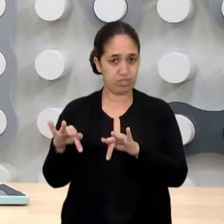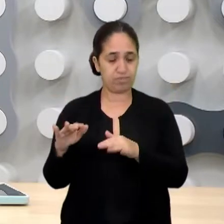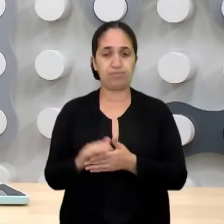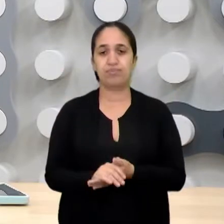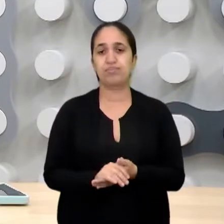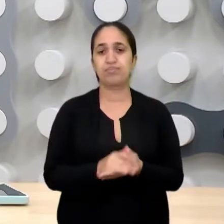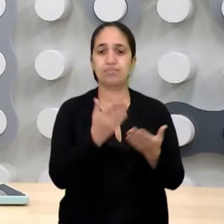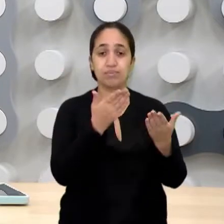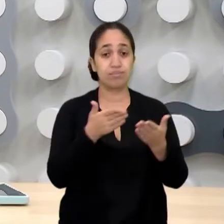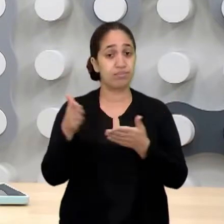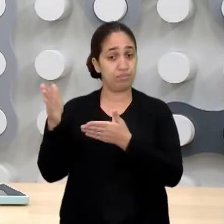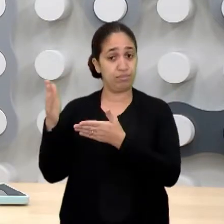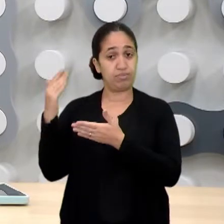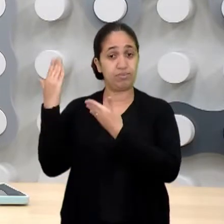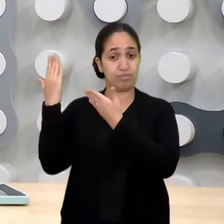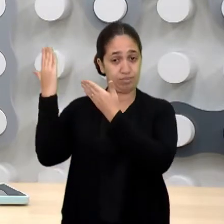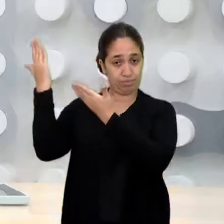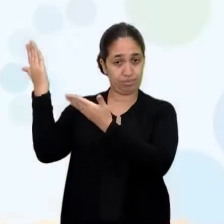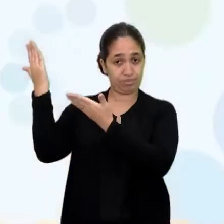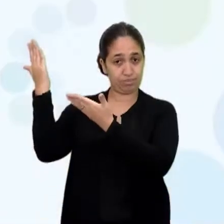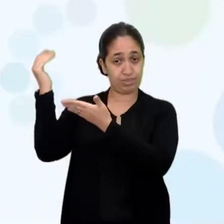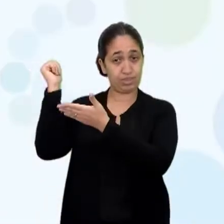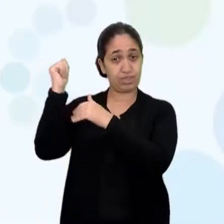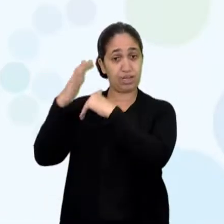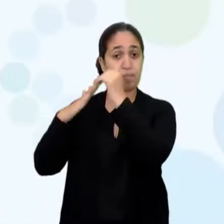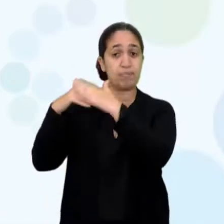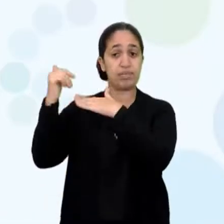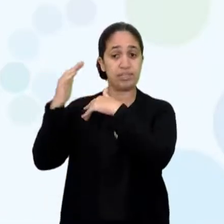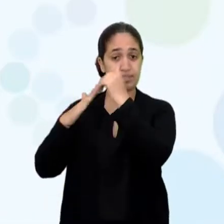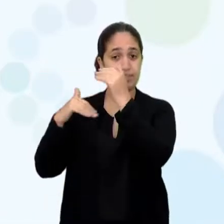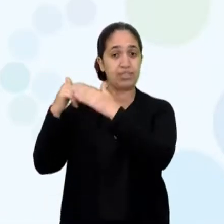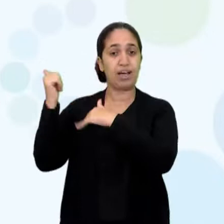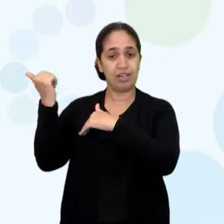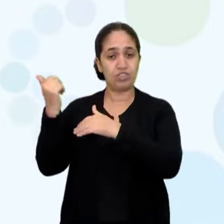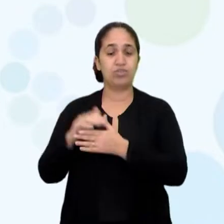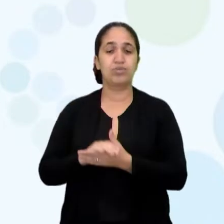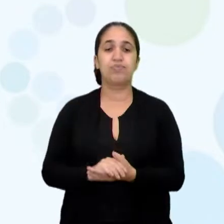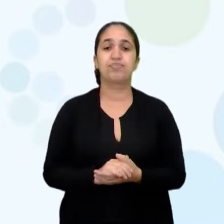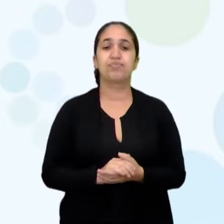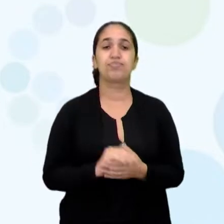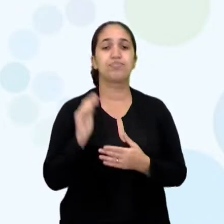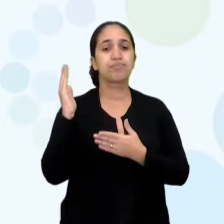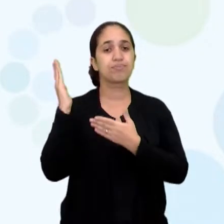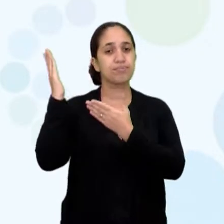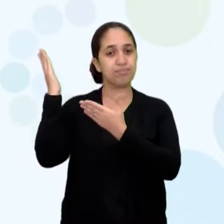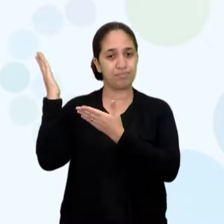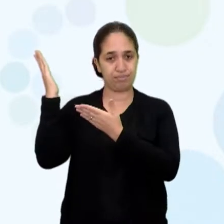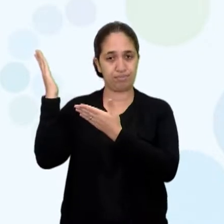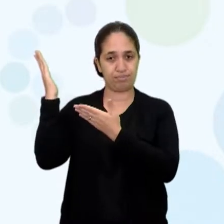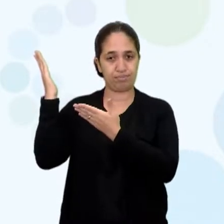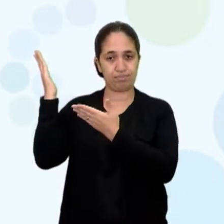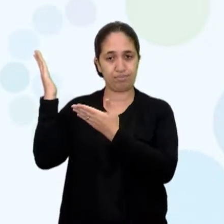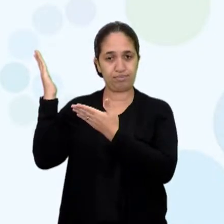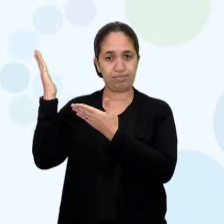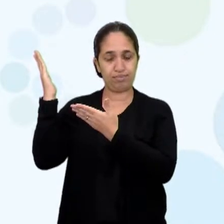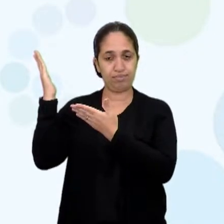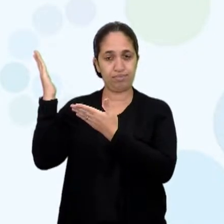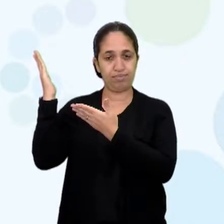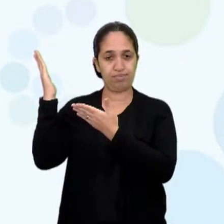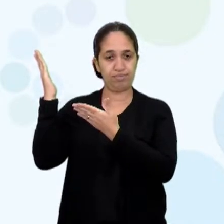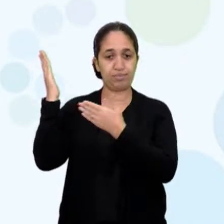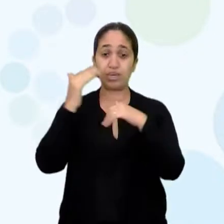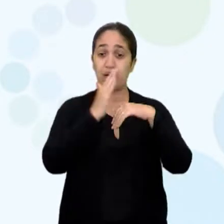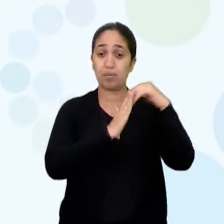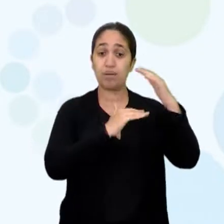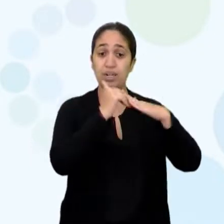Vamos seguir aí mostrando aí as habilidades dos eixos estruturantes. Está aí na tela para vocês. Nós temos aí as